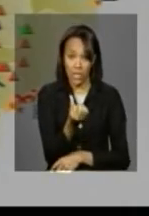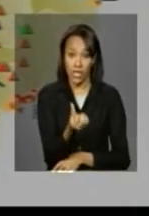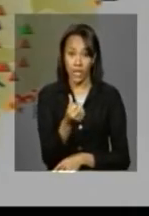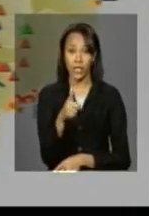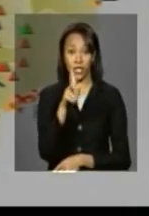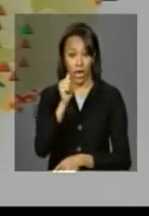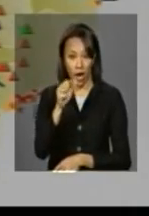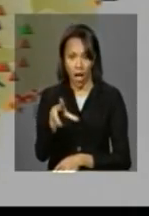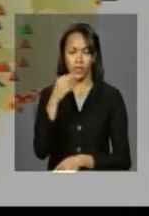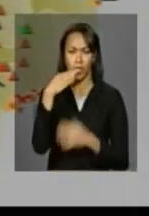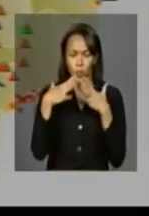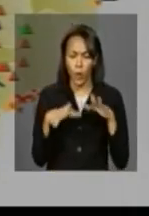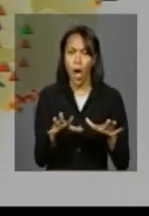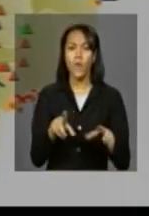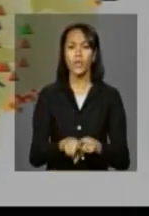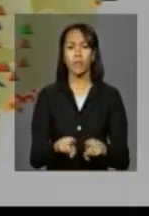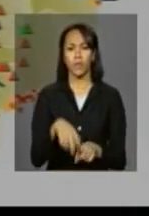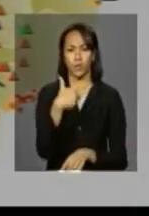gás natural e